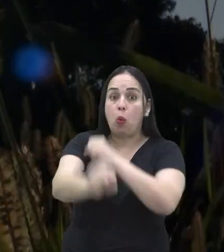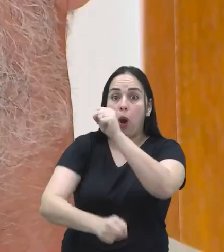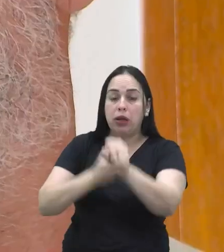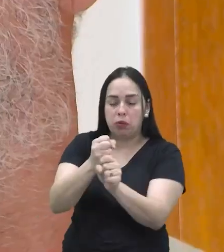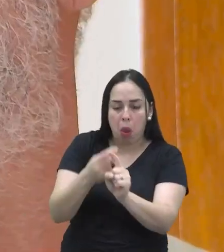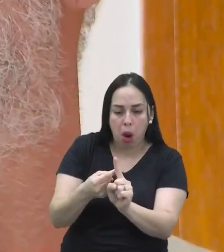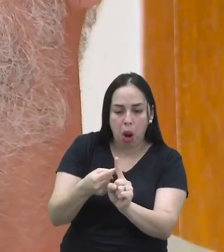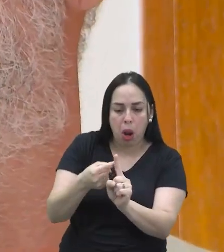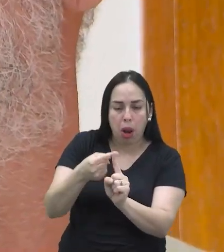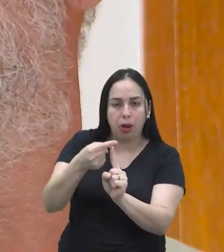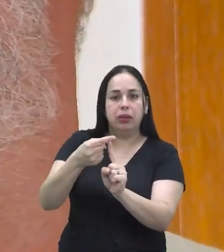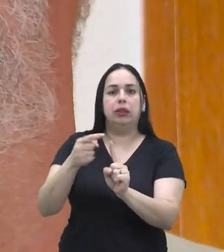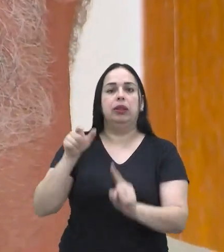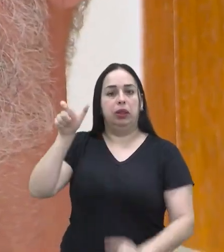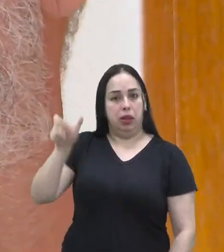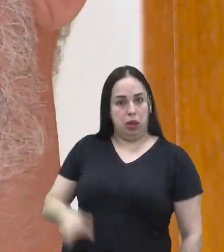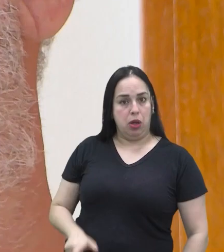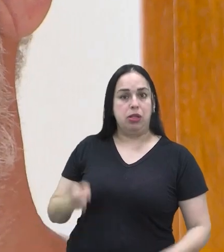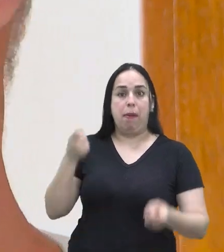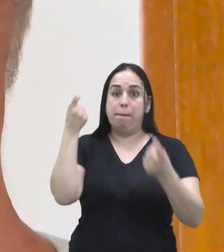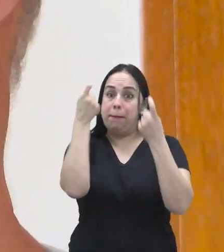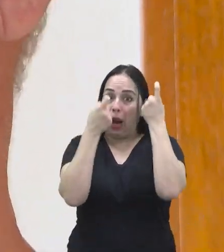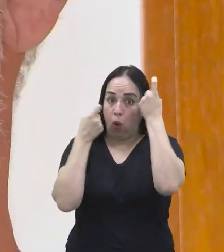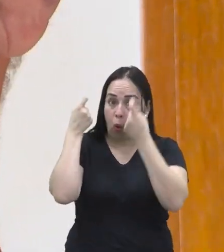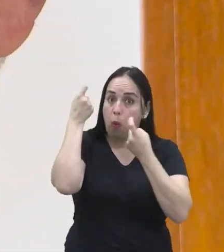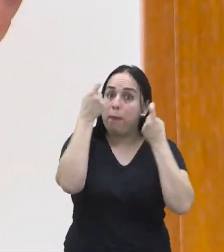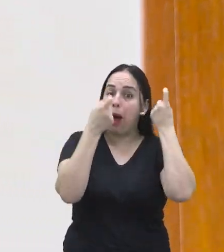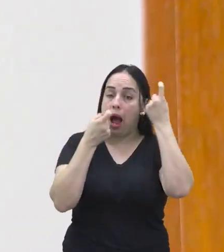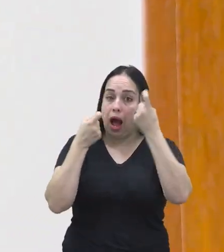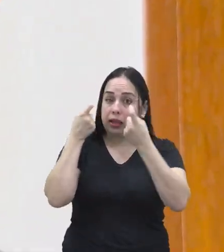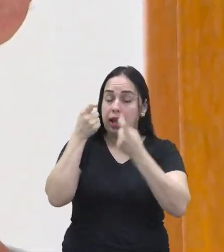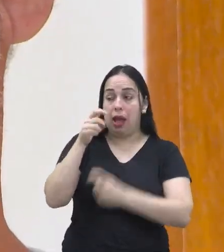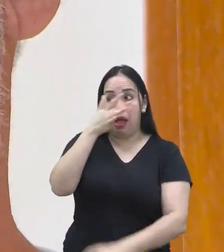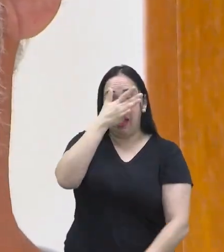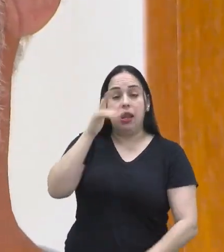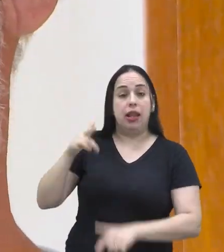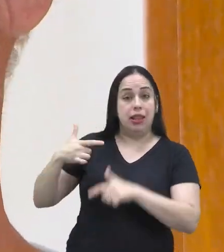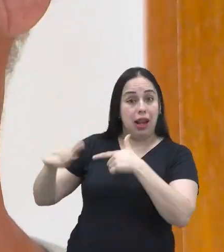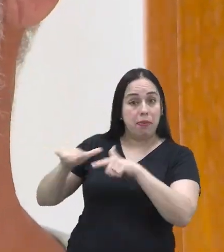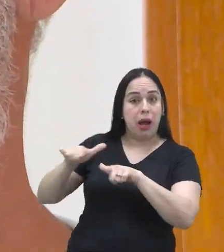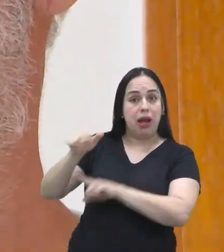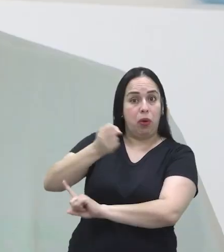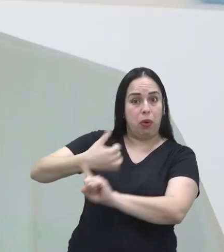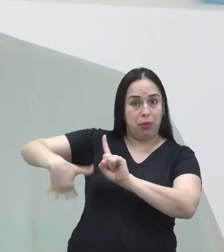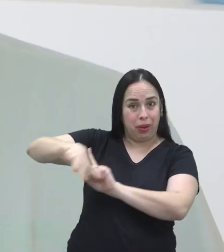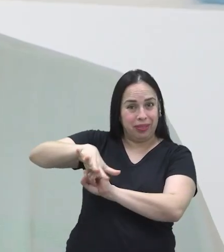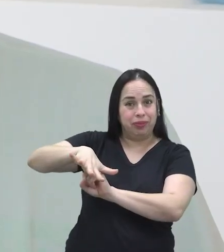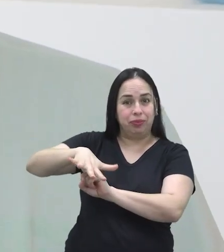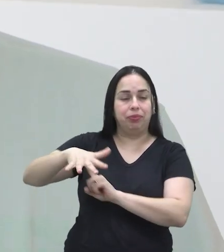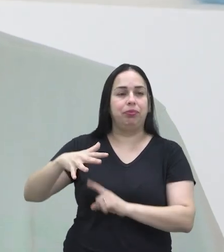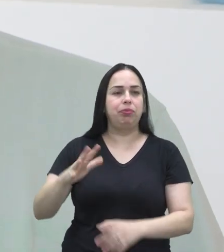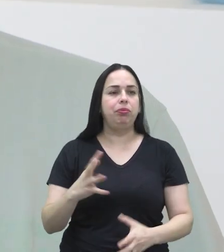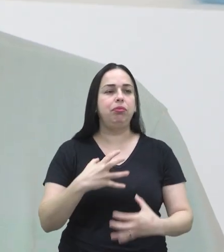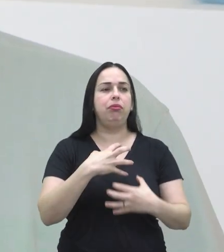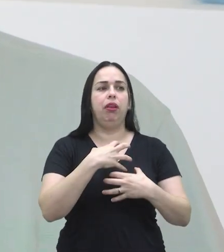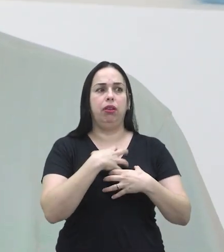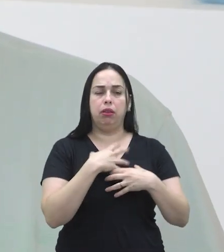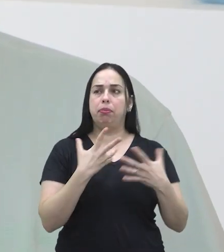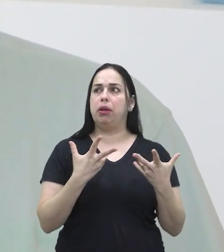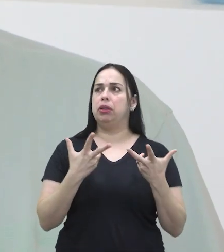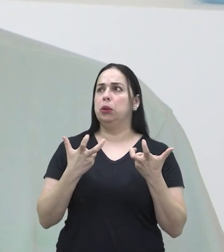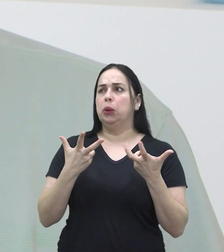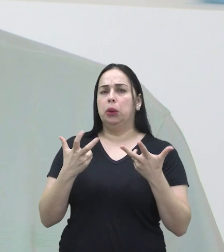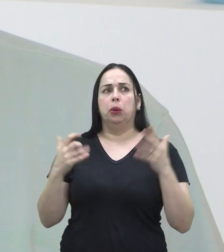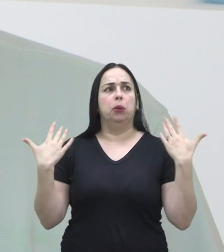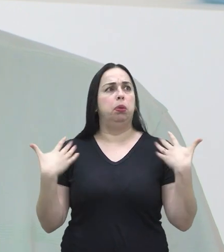anos. Números que preocupam principalmente quem trabalha com o meio ambiente. A gente já está sentindo isso no dia a